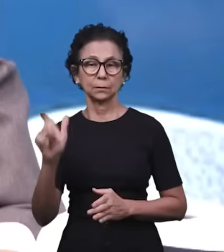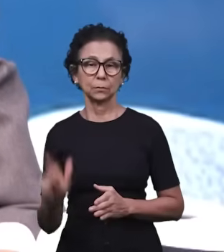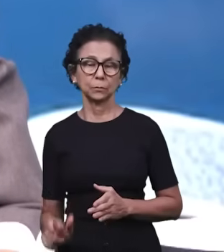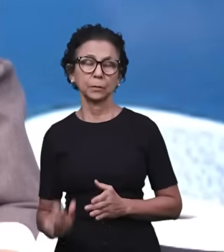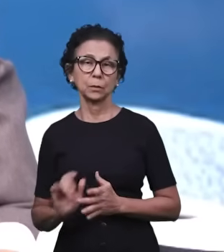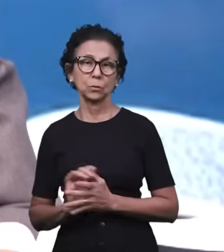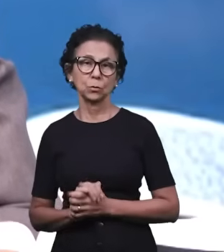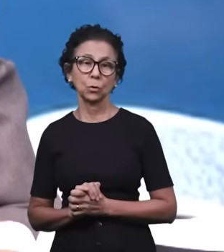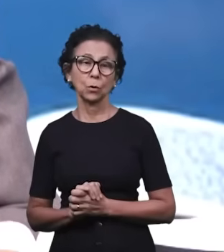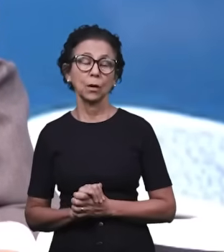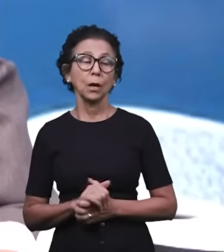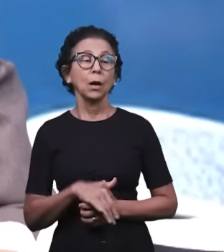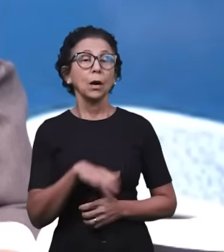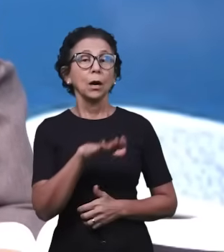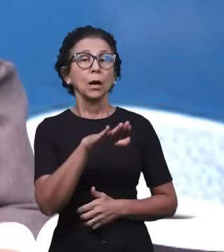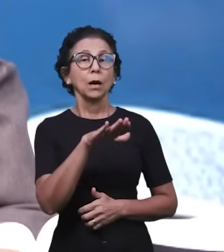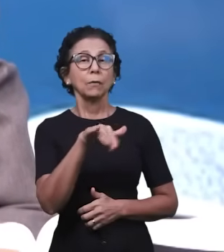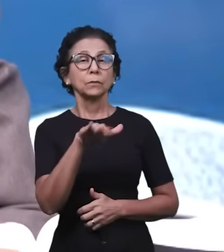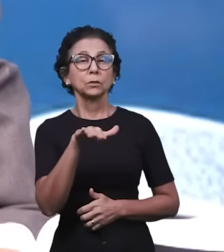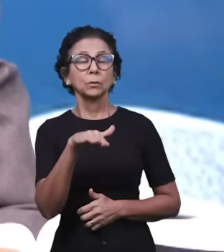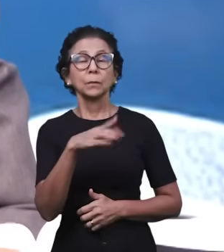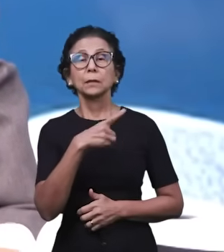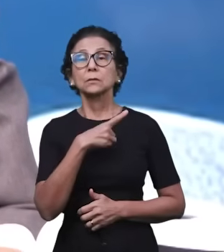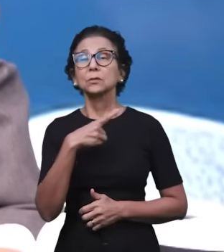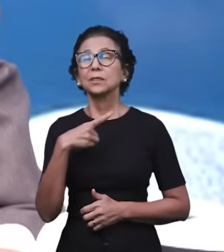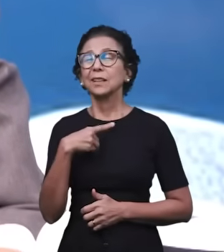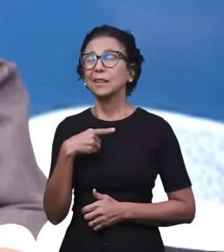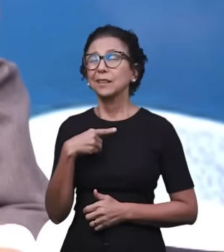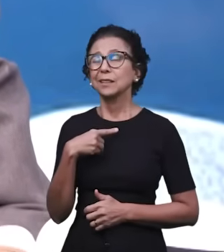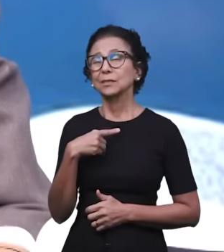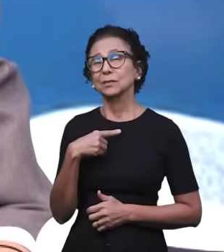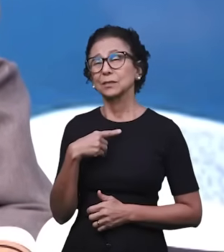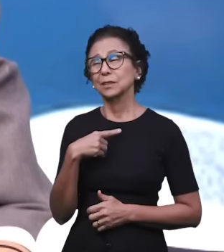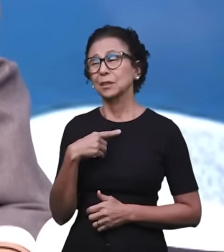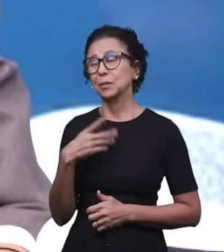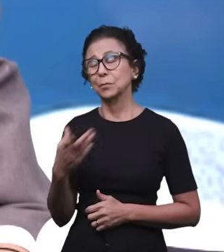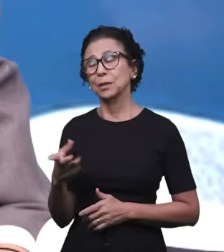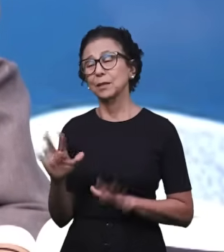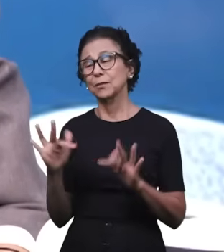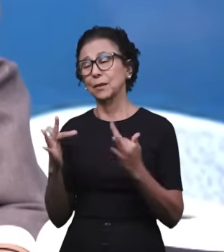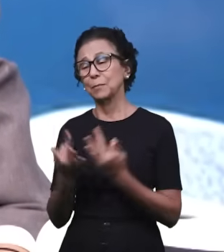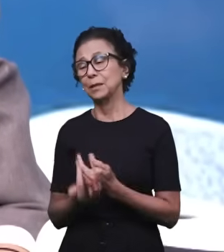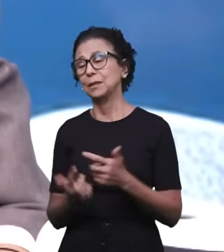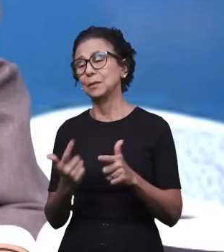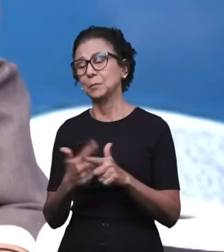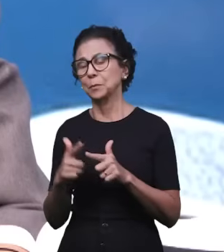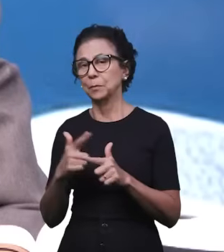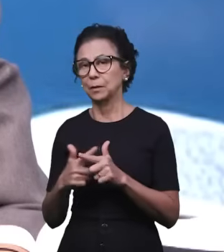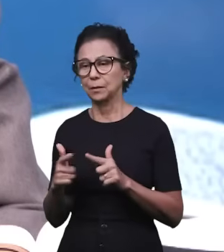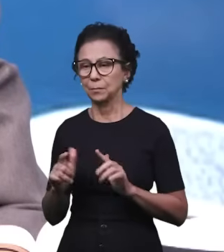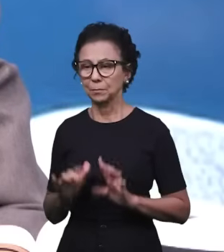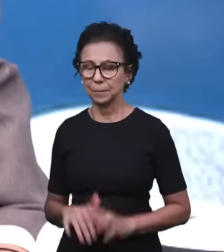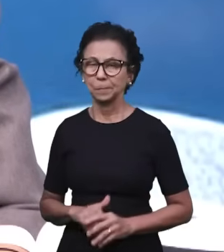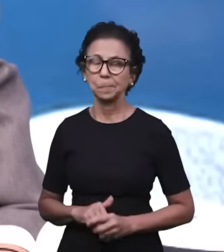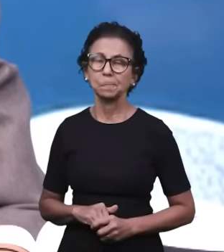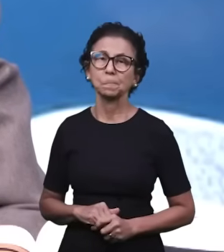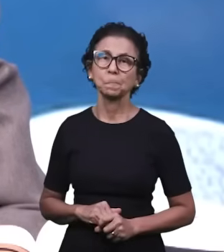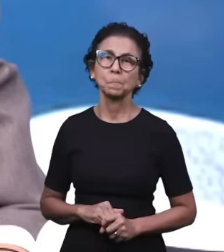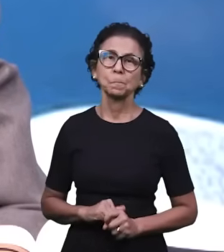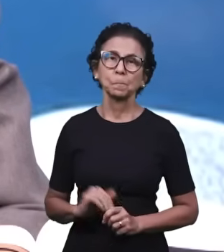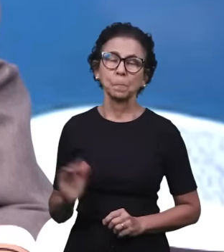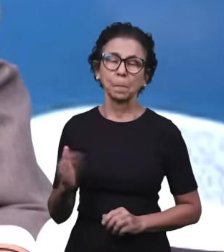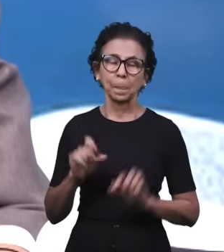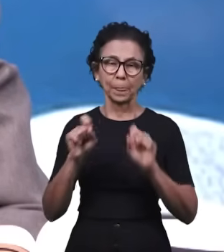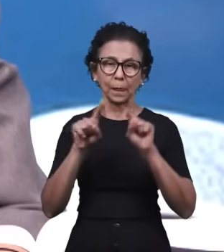uma determinada situação, um problema na família e tudo. Aí tem um determinado momento, e aí eu deixo aqui